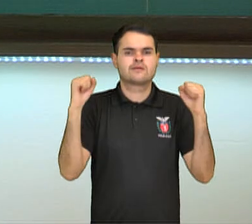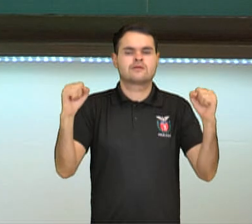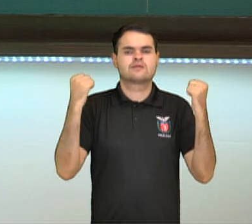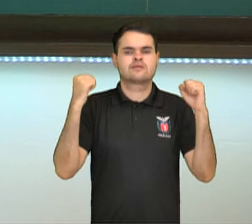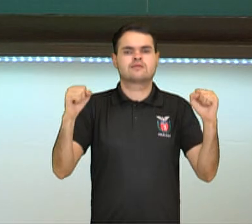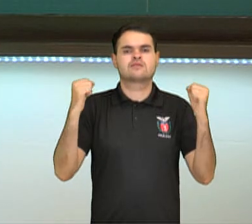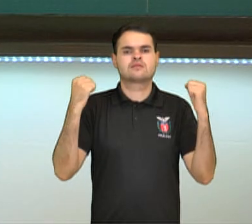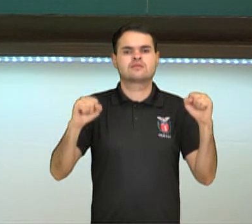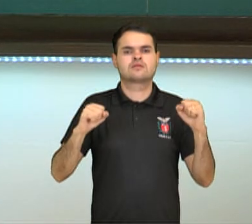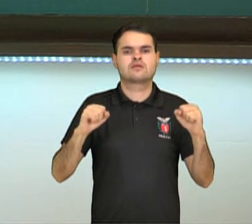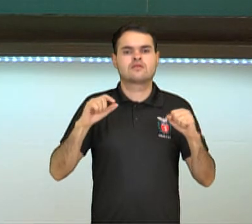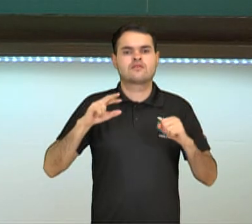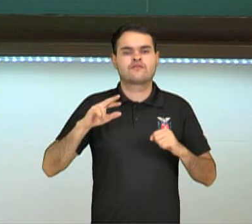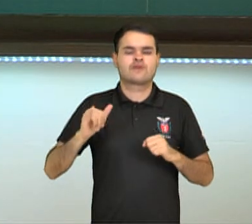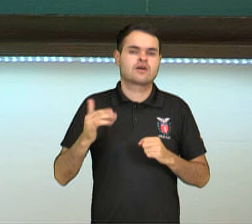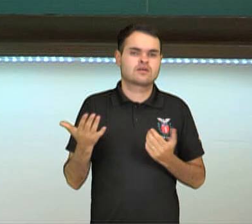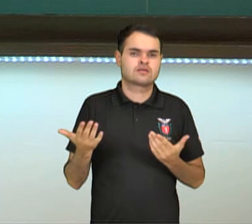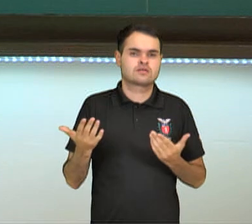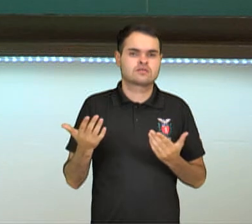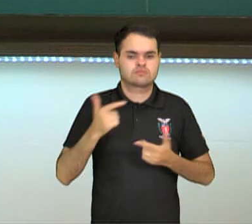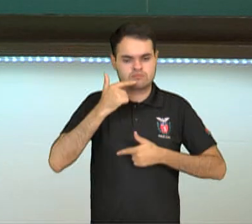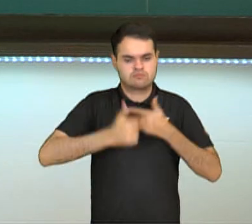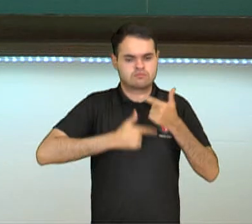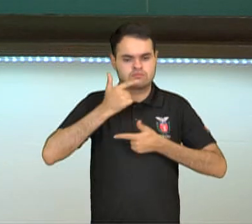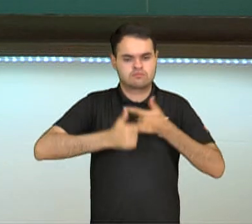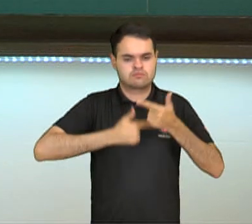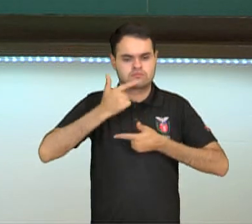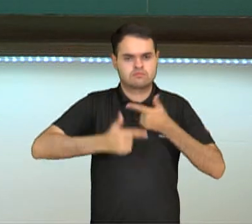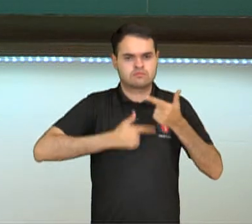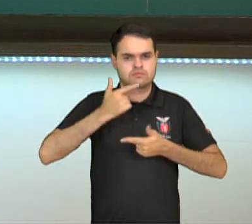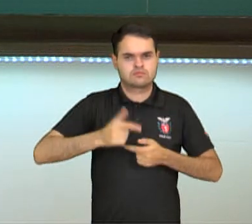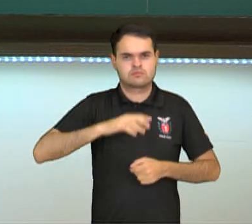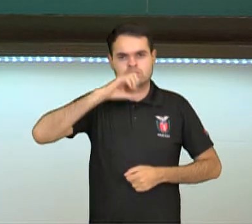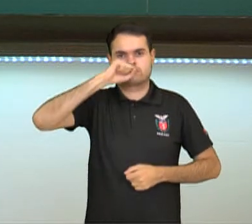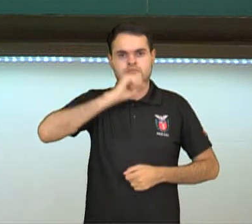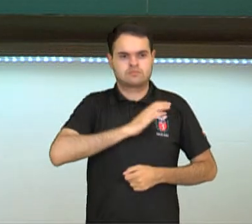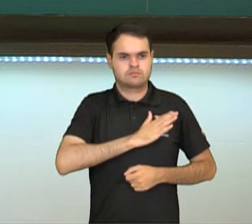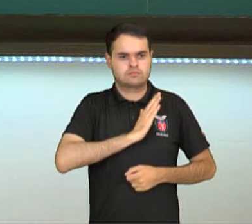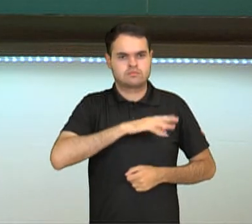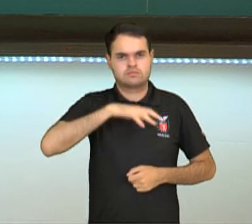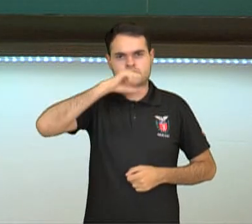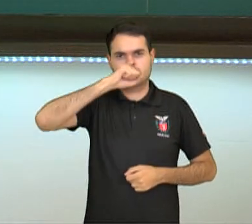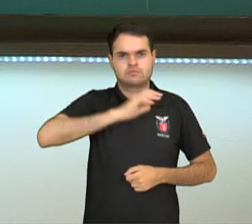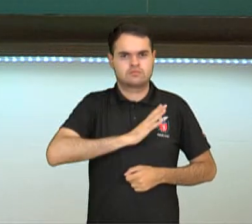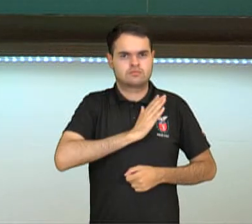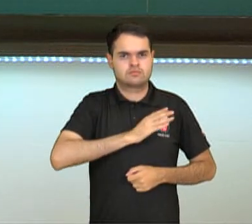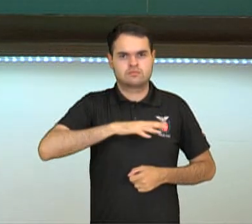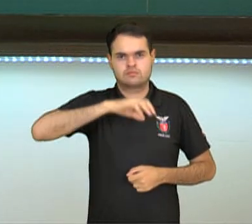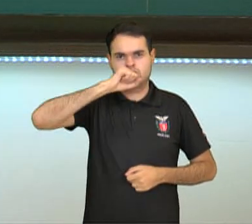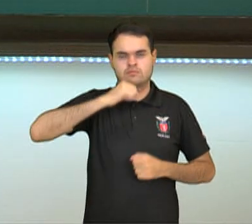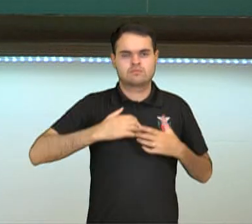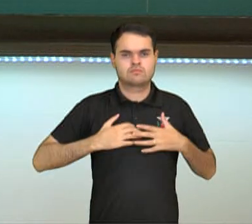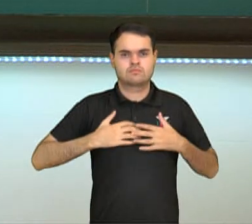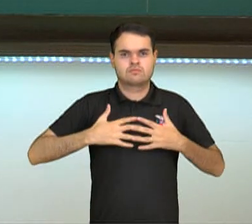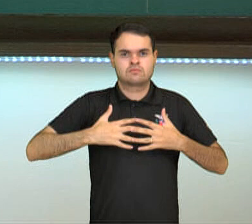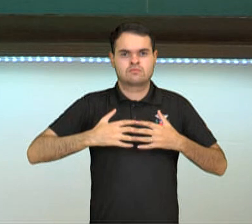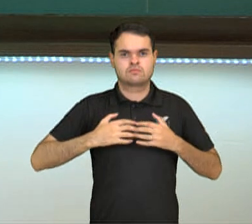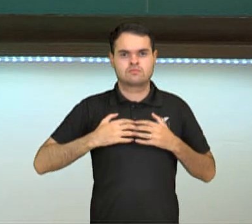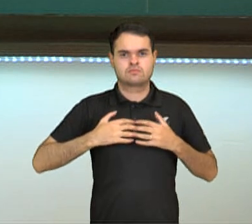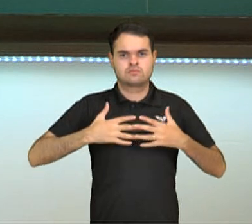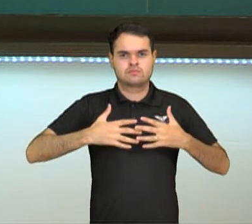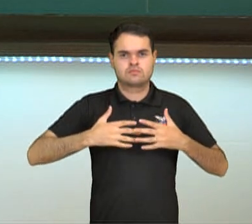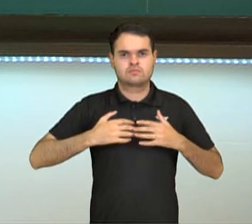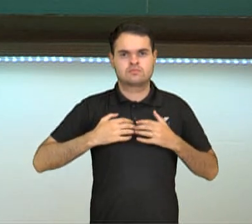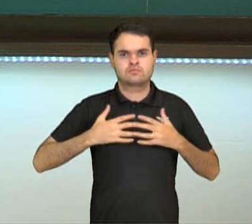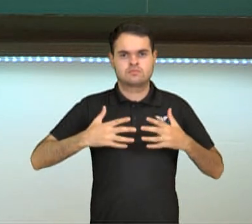vão ativar, né, o meu trabalho cardiorrespiratório, coração e pulmão, né? O meu coração